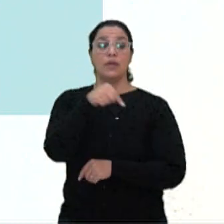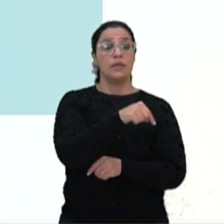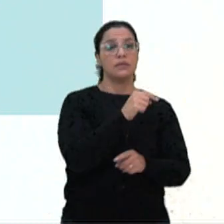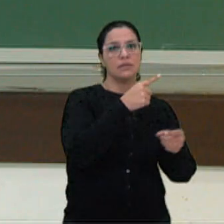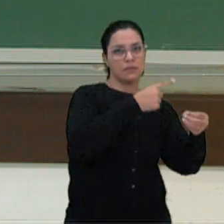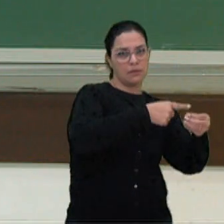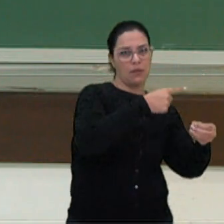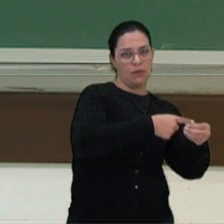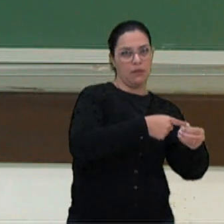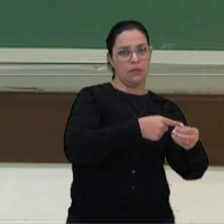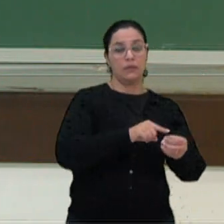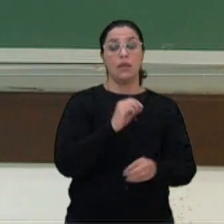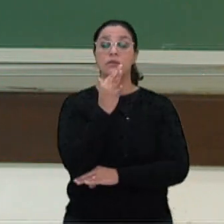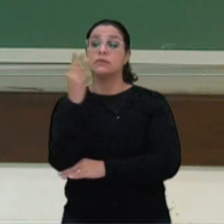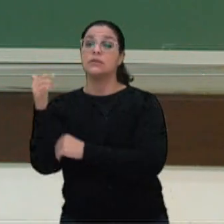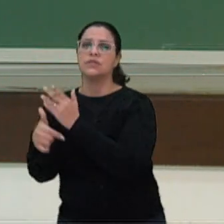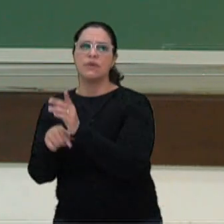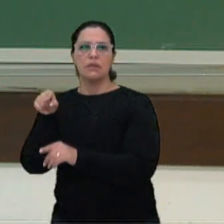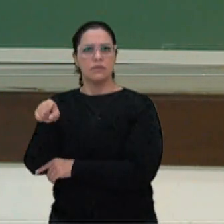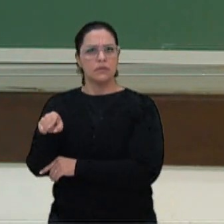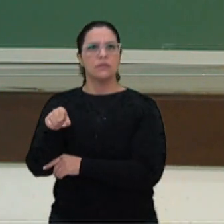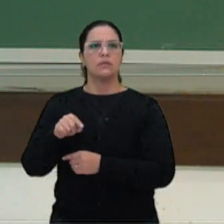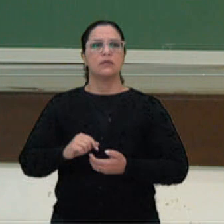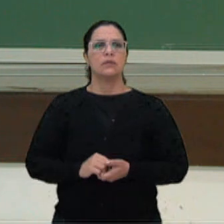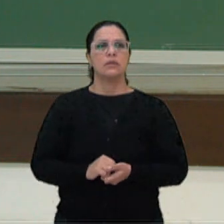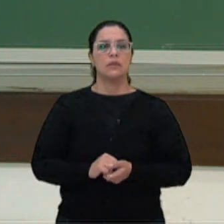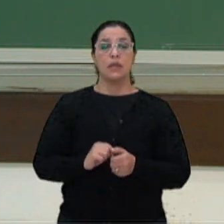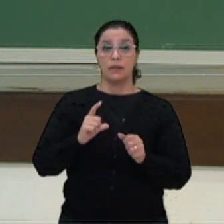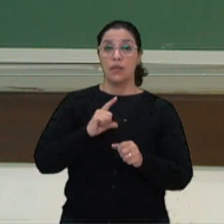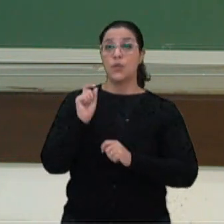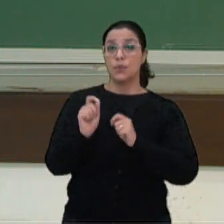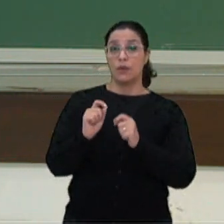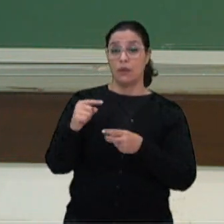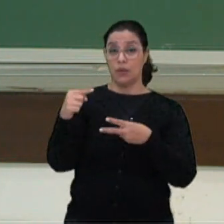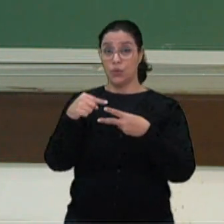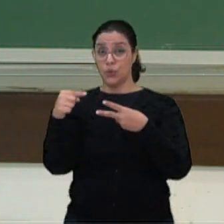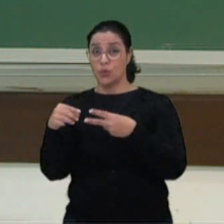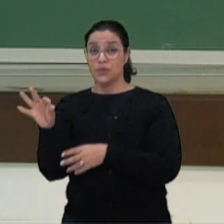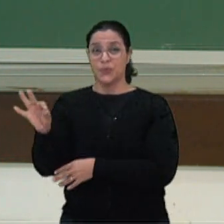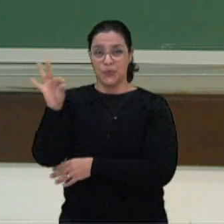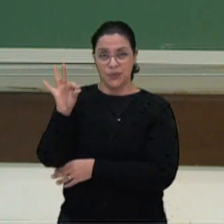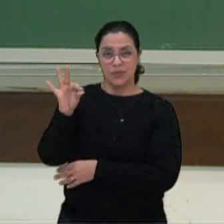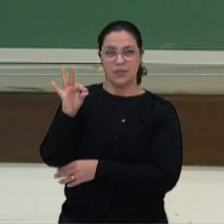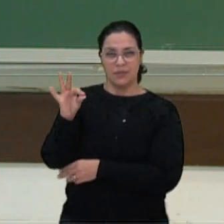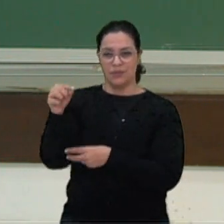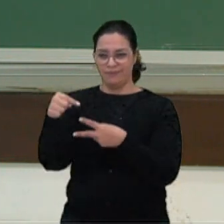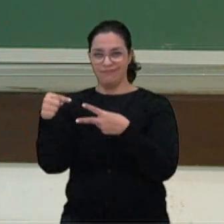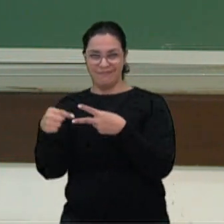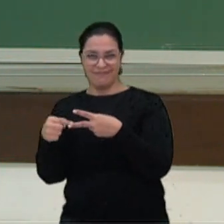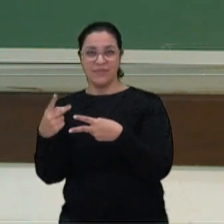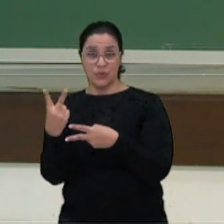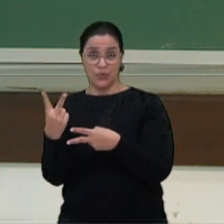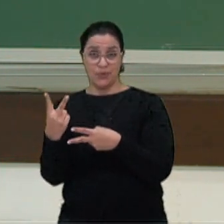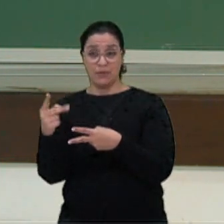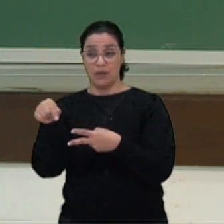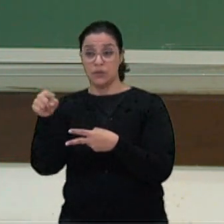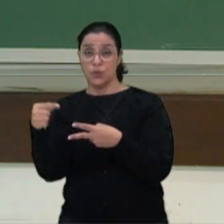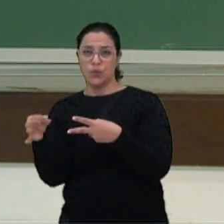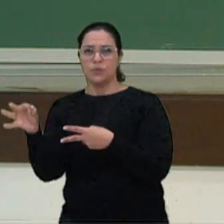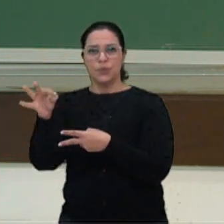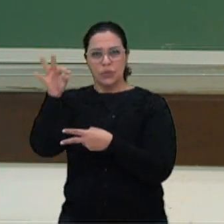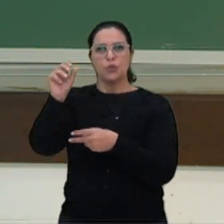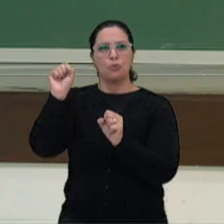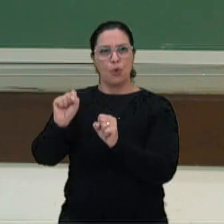ciclo urbano. O ciclo silvestre, a gente tem 2 tipos de mosquito ali, ó, o Haemococcus e o Sabetes. Esses 2 gêneros